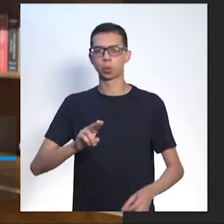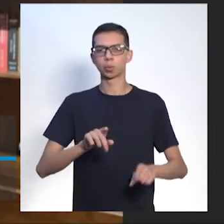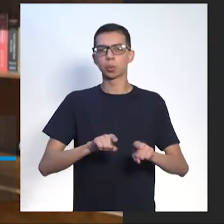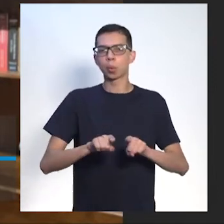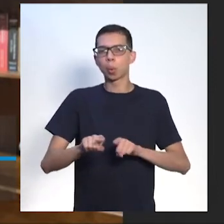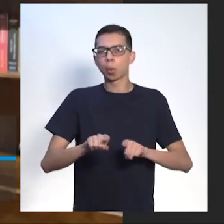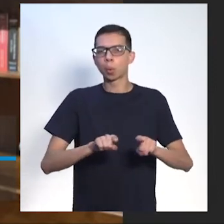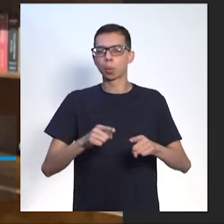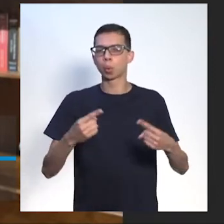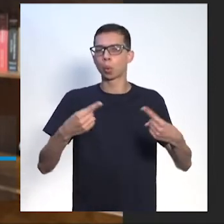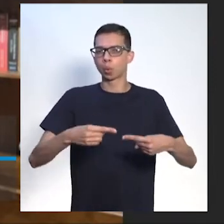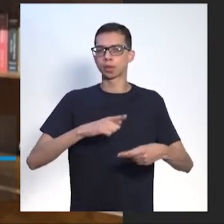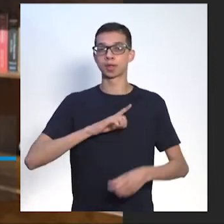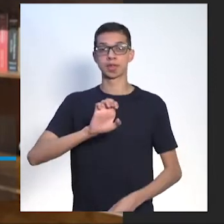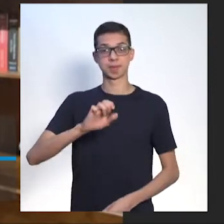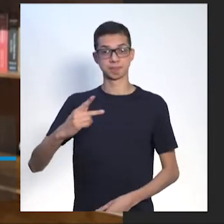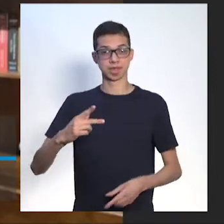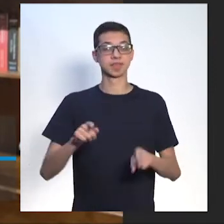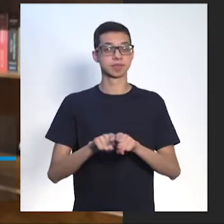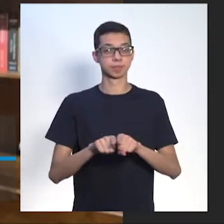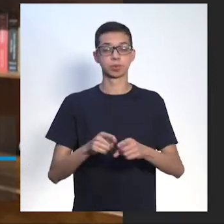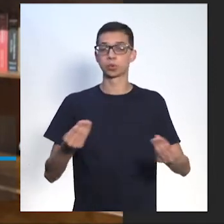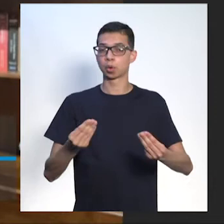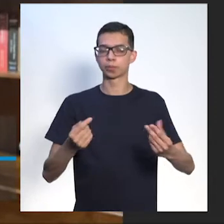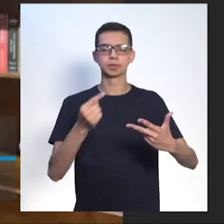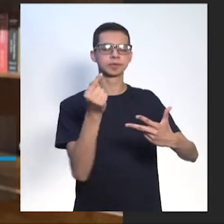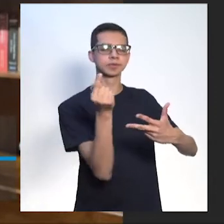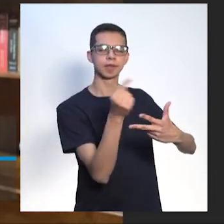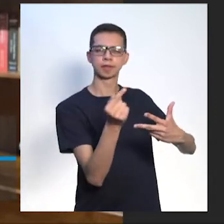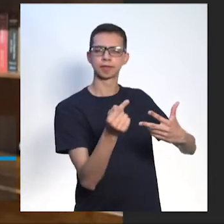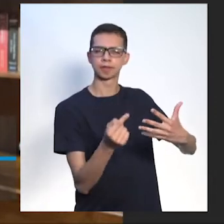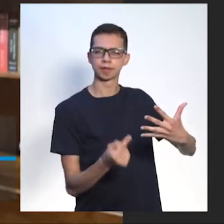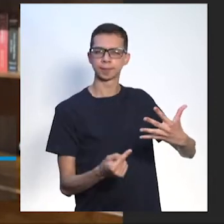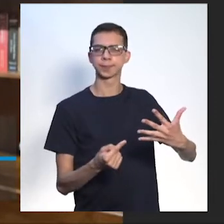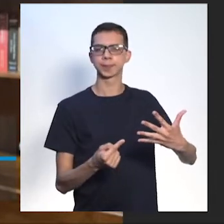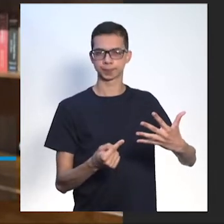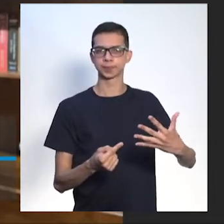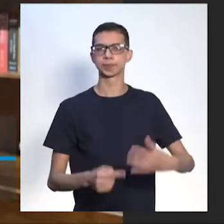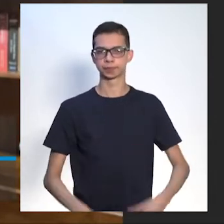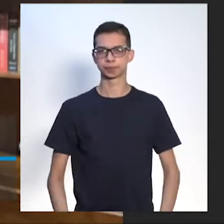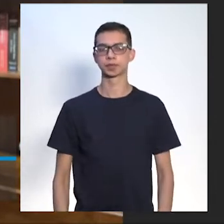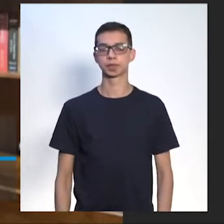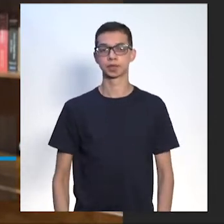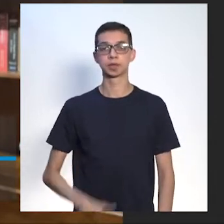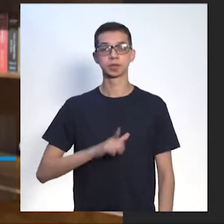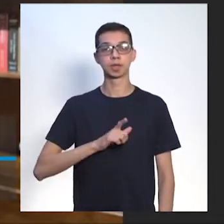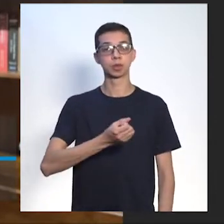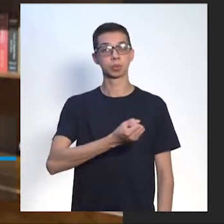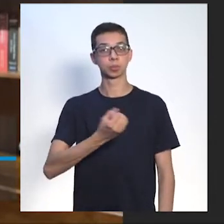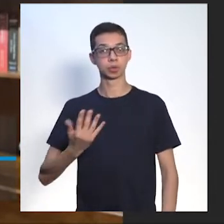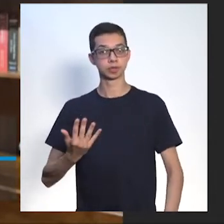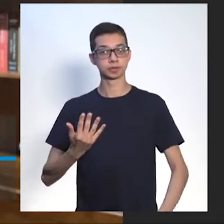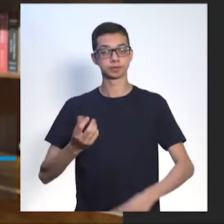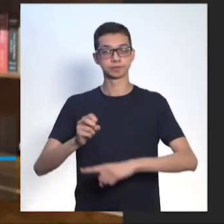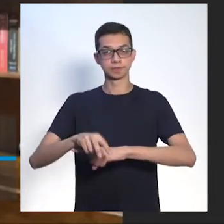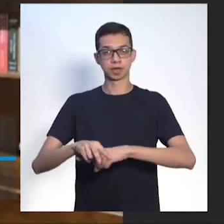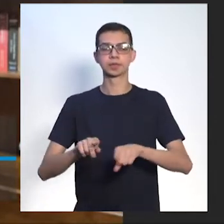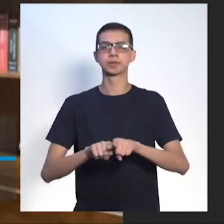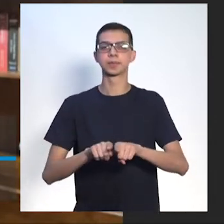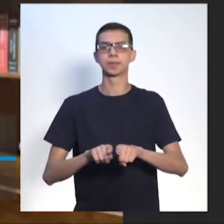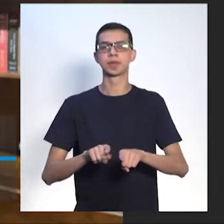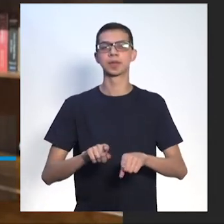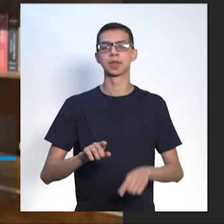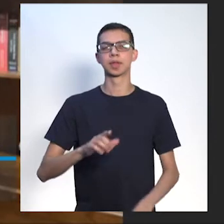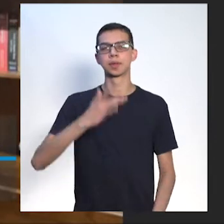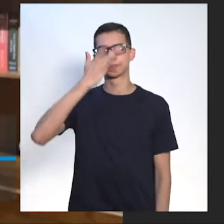é EP, como que é. Cada uma com o número de candidatos, o número de vagas e a relação candidato-vaga.